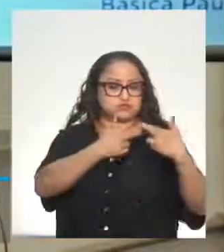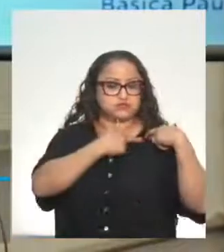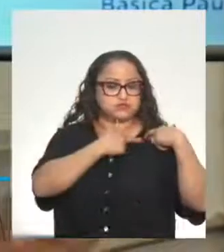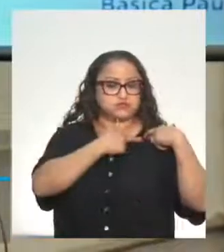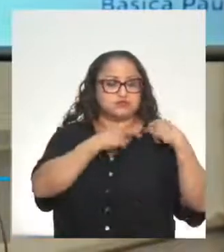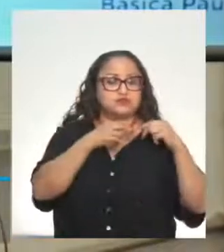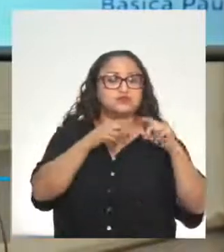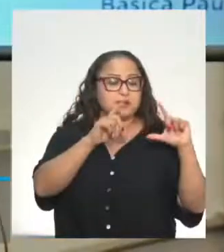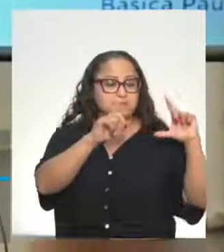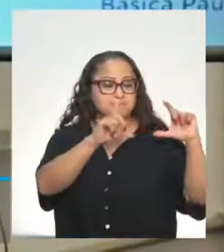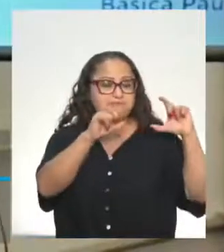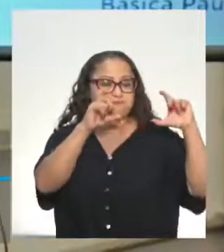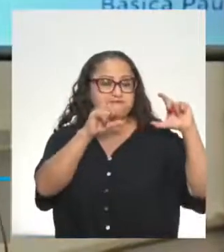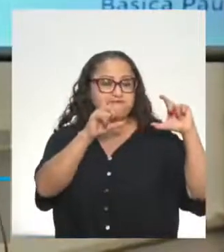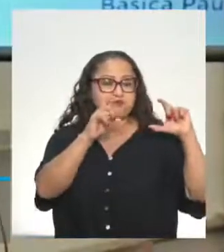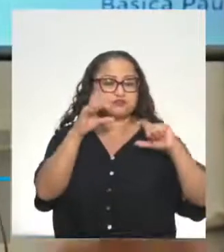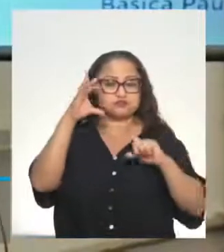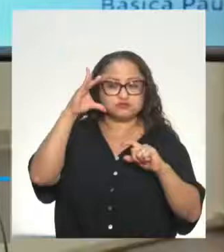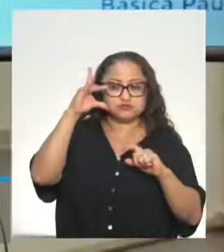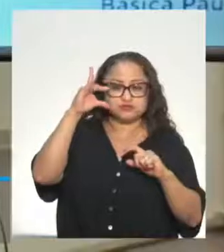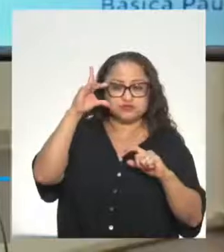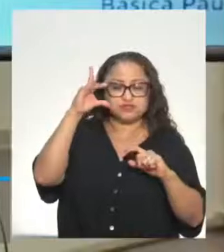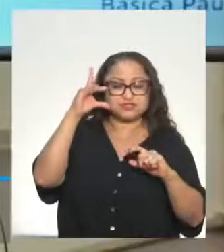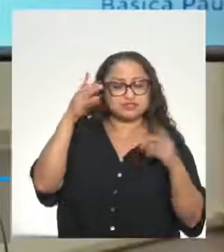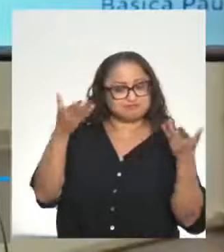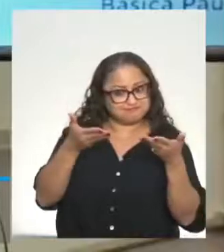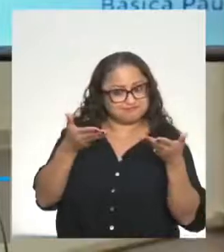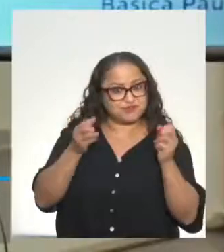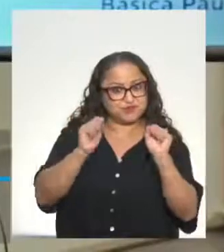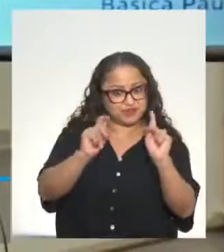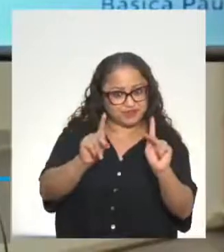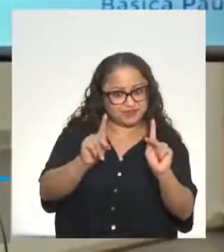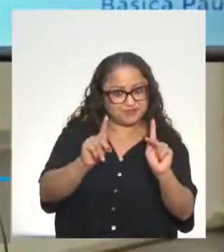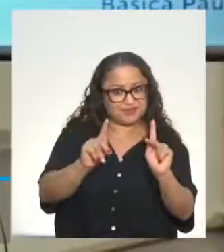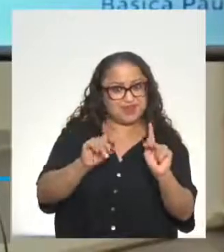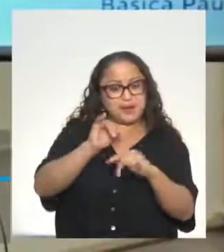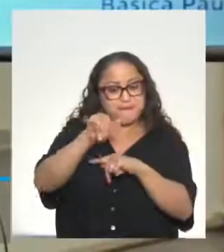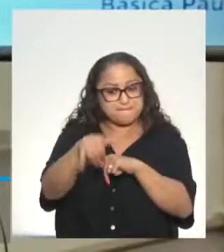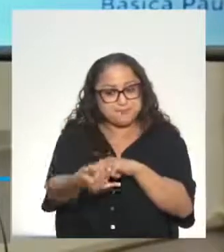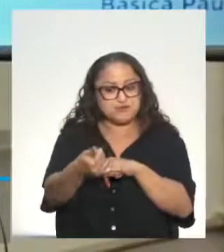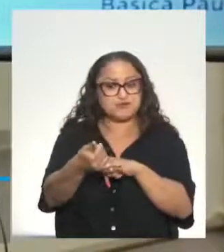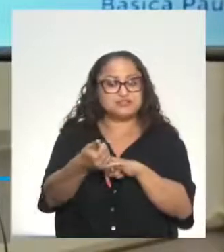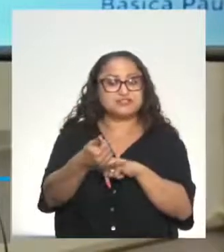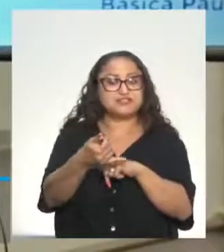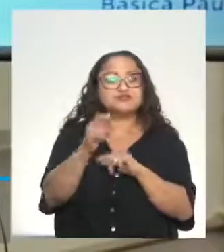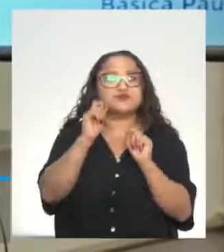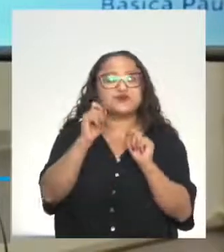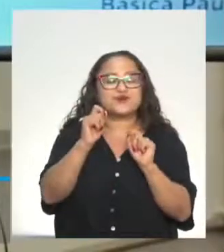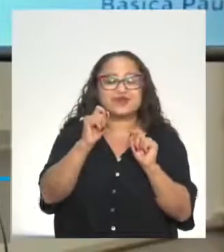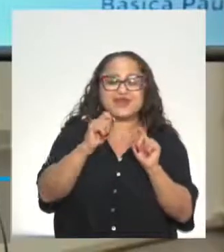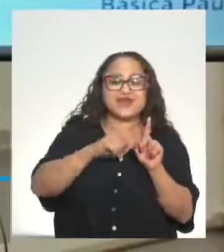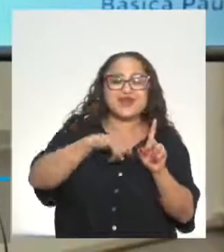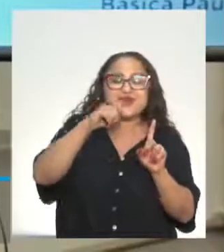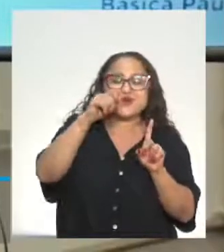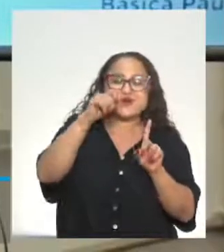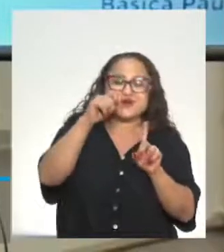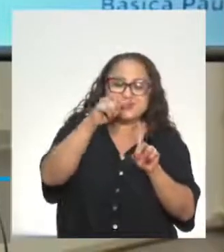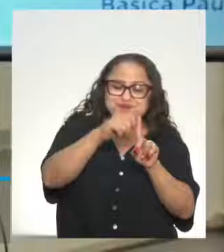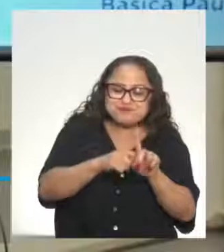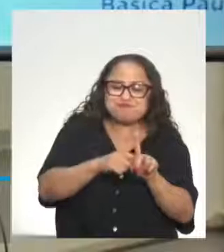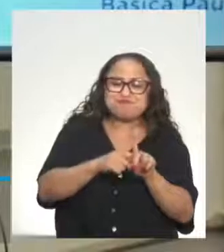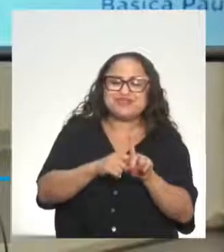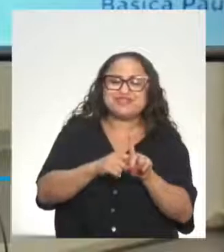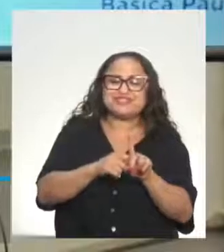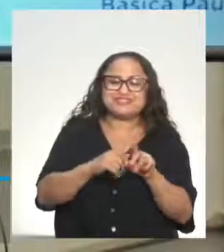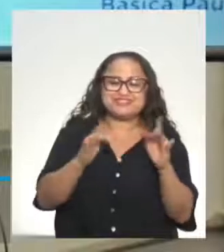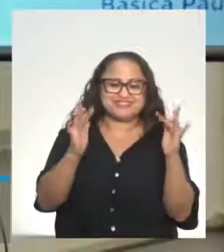uma foto lá no nosso Instagram, mandem pra gente lá no @ciebip, tá? Então aproveitando que é o mês aí, né, dos Dias dos Namorados, capricha aí no cartão, quem